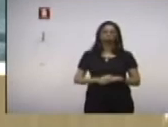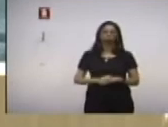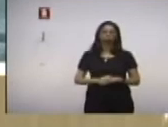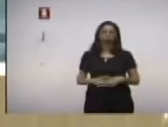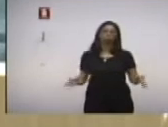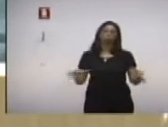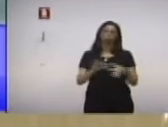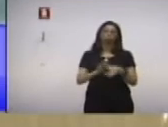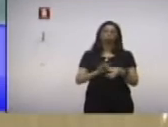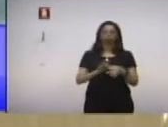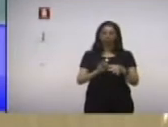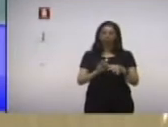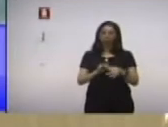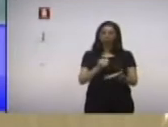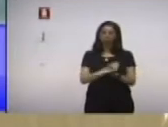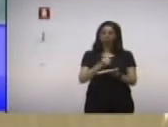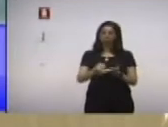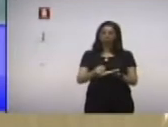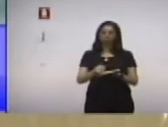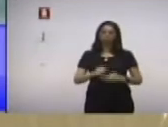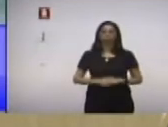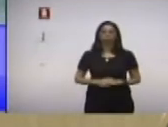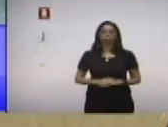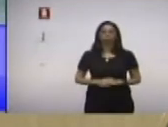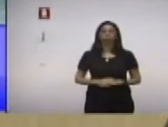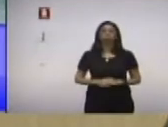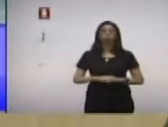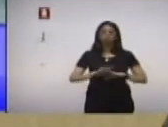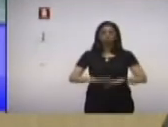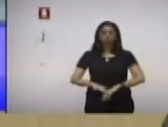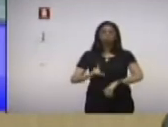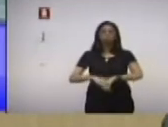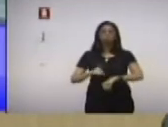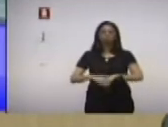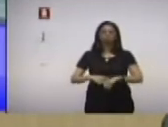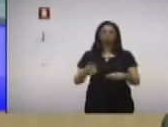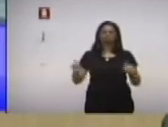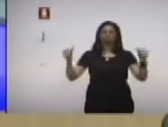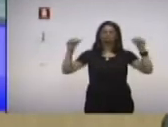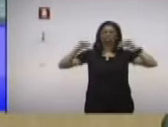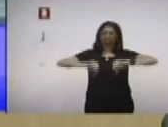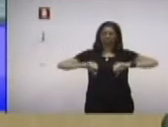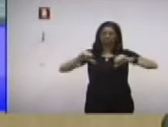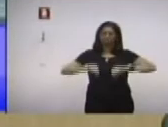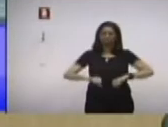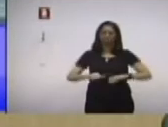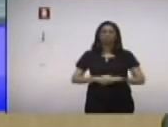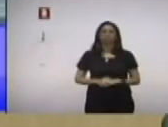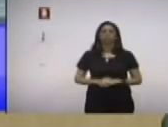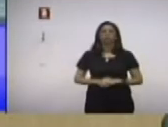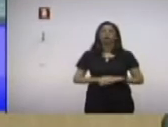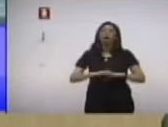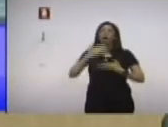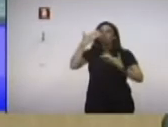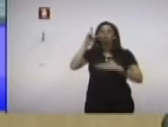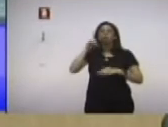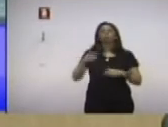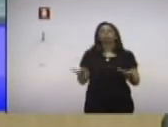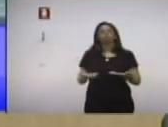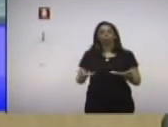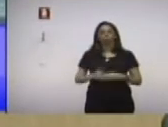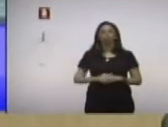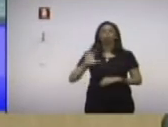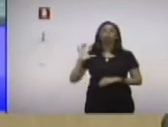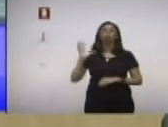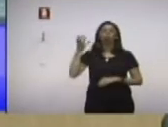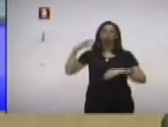a questão do convênio mais uma coisa é essa é nós estamos passando uma crise muito grande Apesar que graças está chovendo agora mas